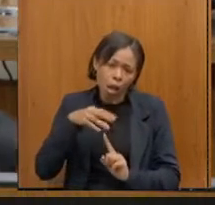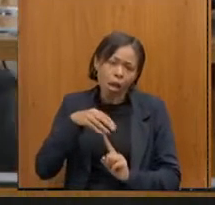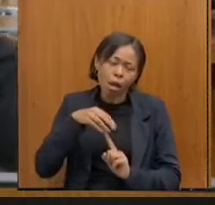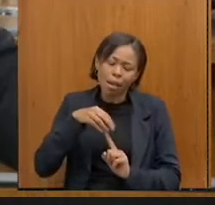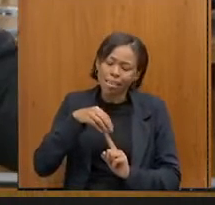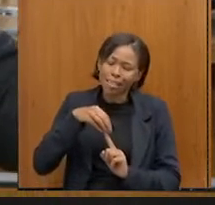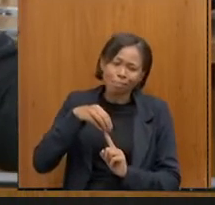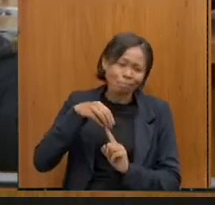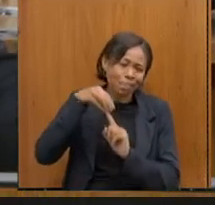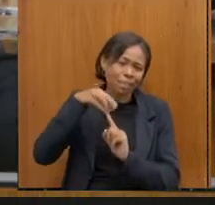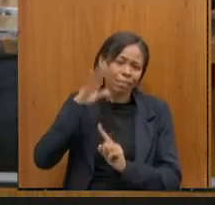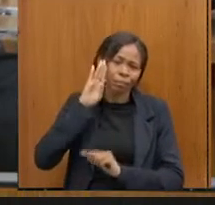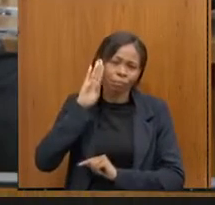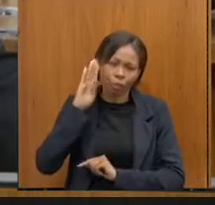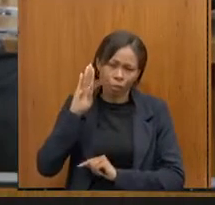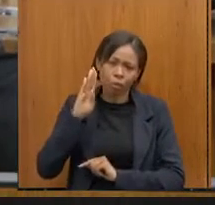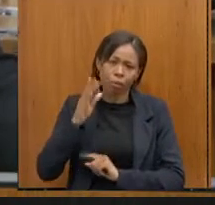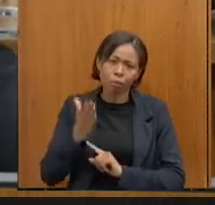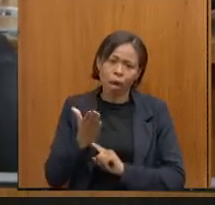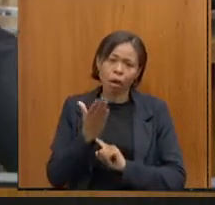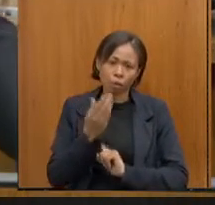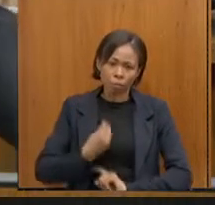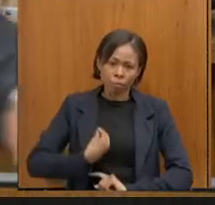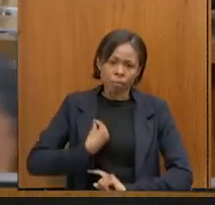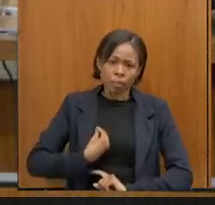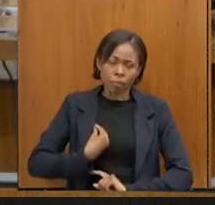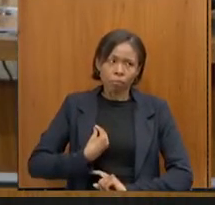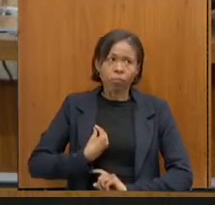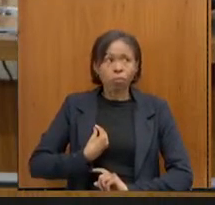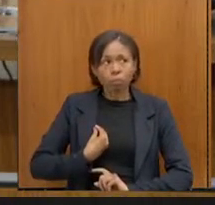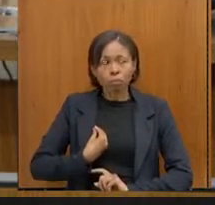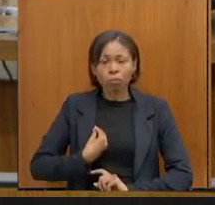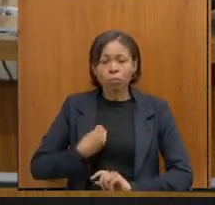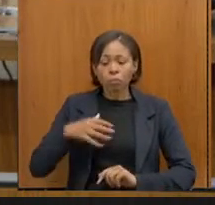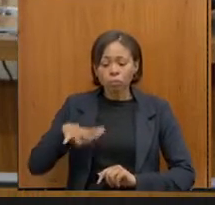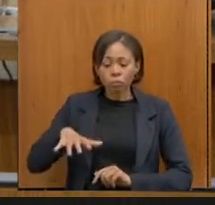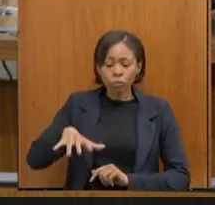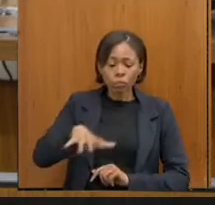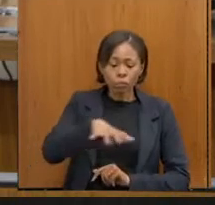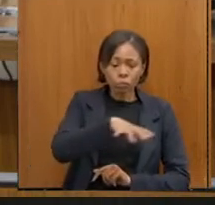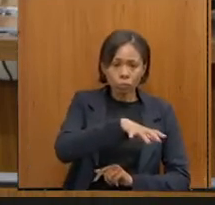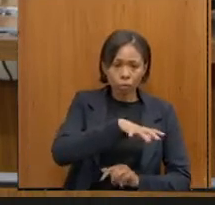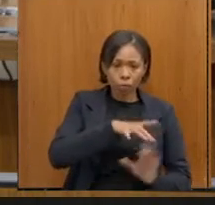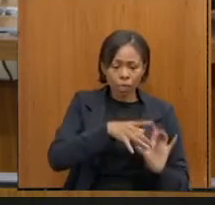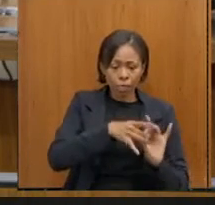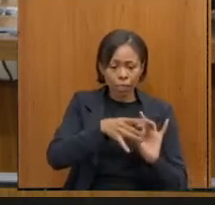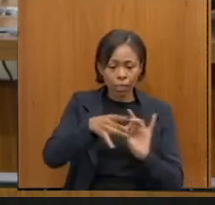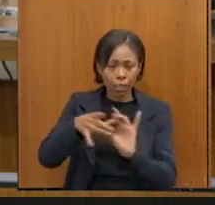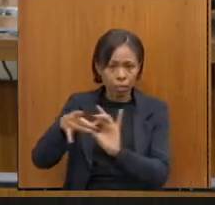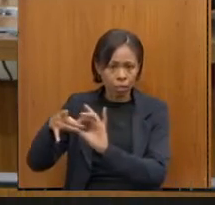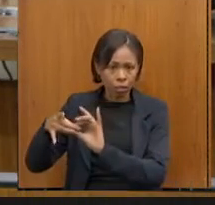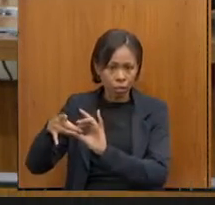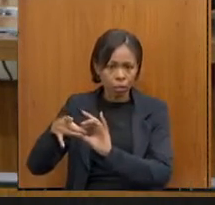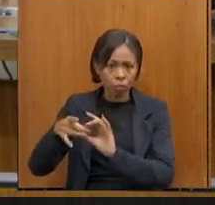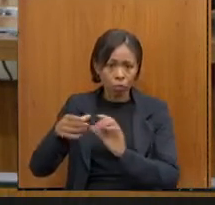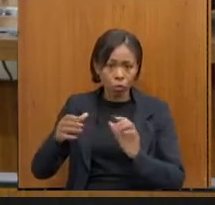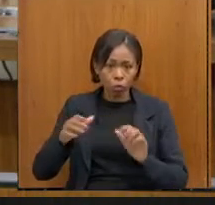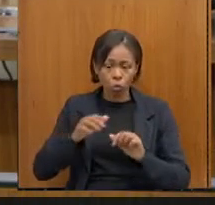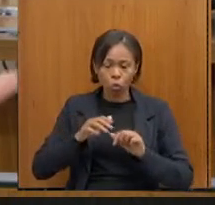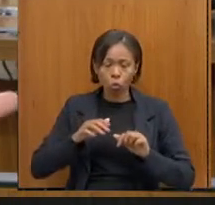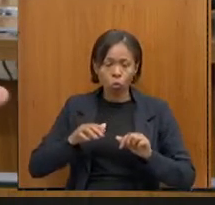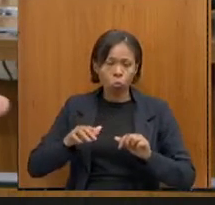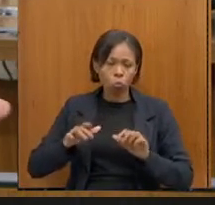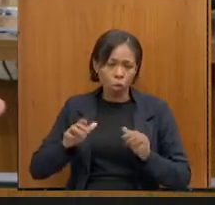dignidade é e sistemas integrados de abastecimento de água historicamente foram